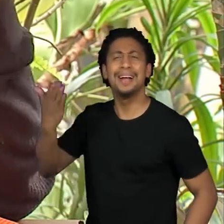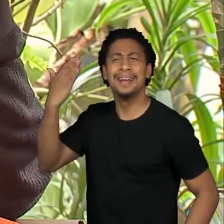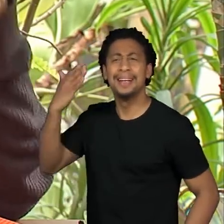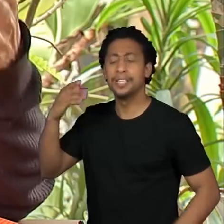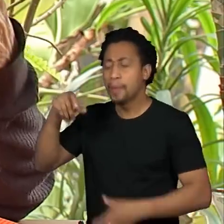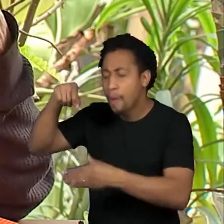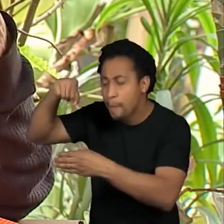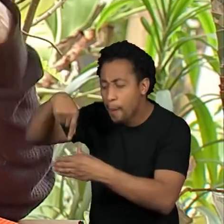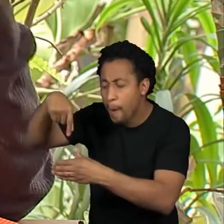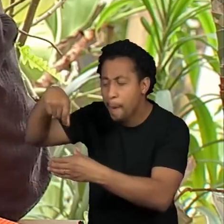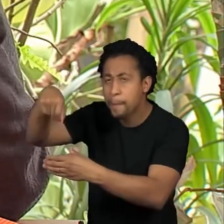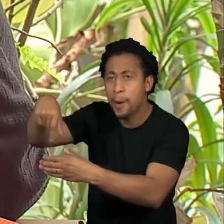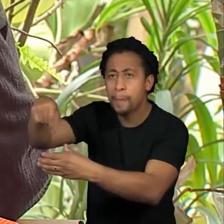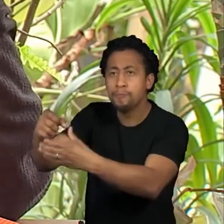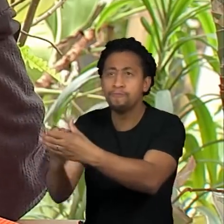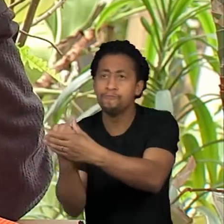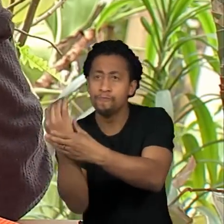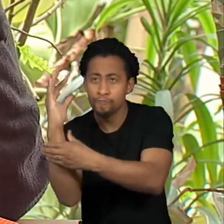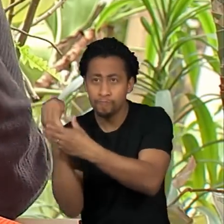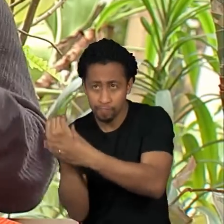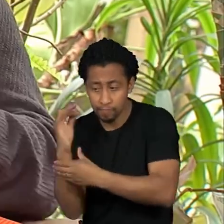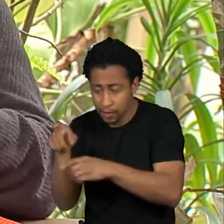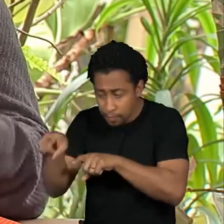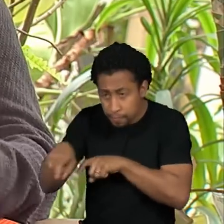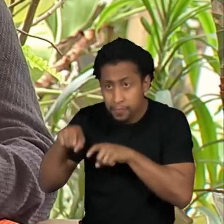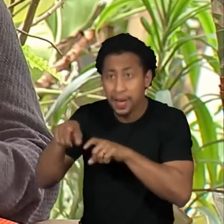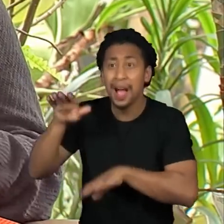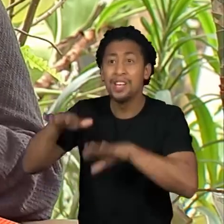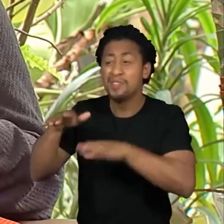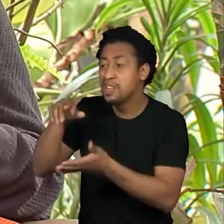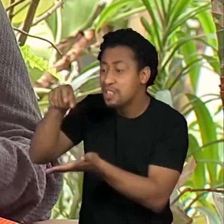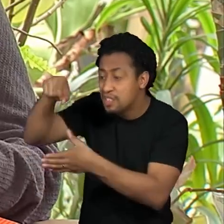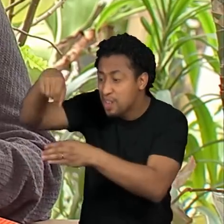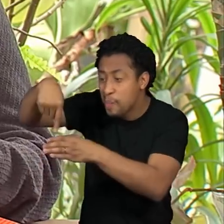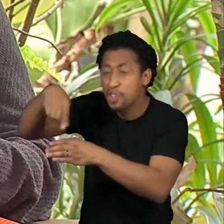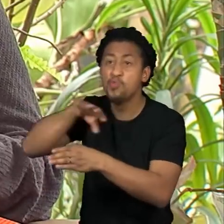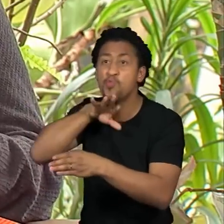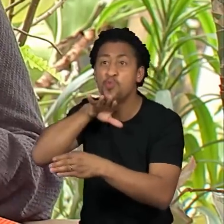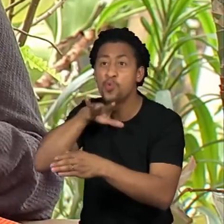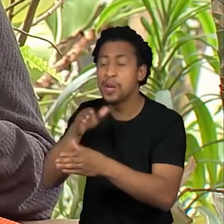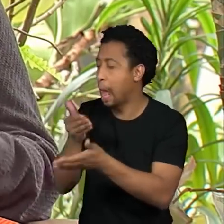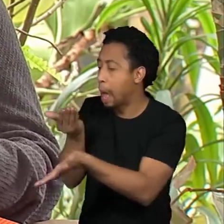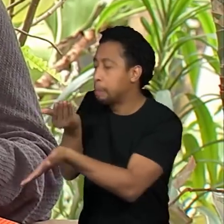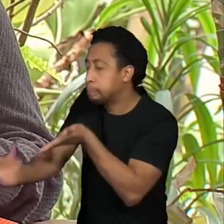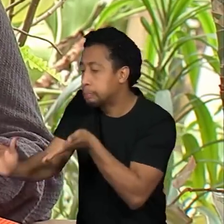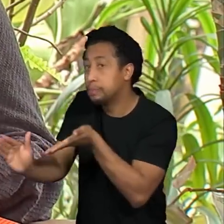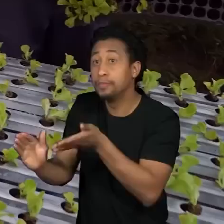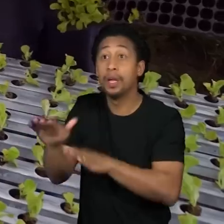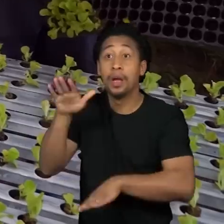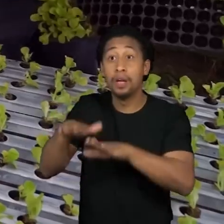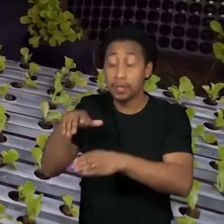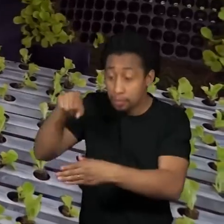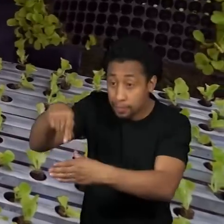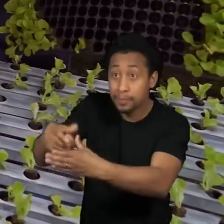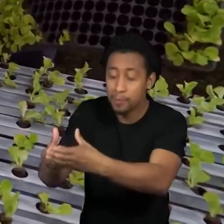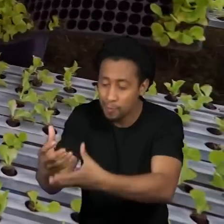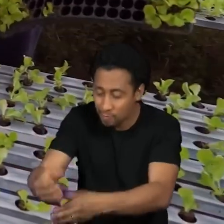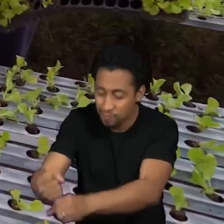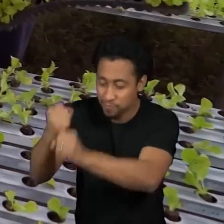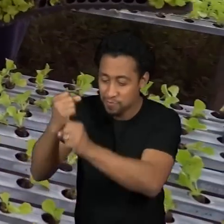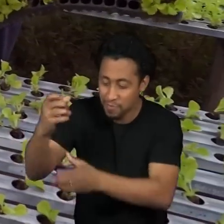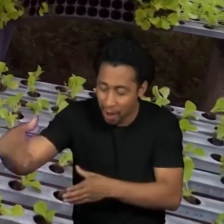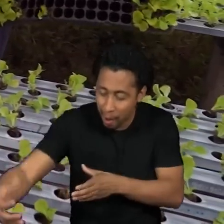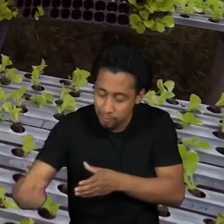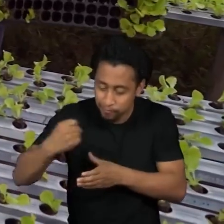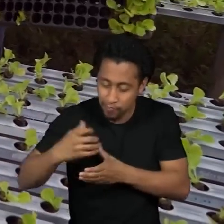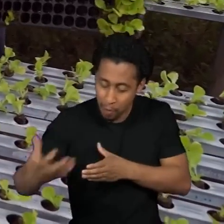semente por estar mal estocada, depois você não tem os processos mais adequados para plantar, então você também desperdiça no momento